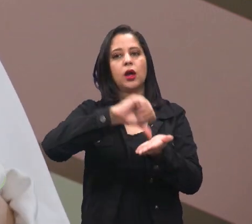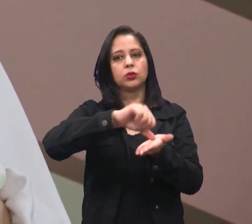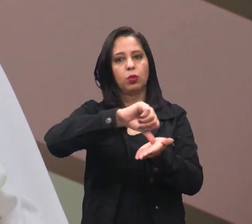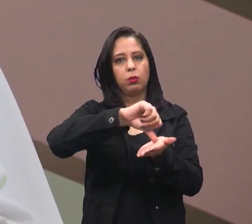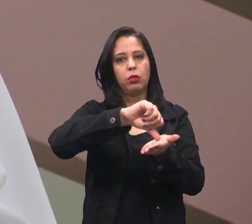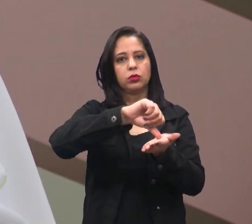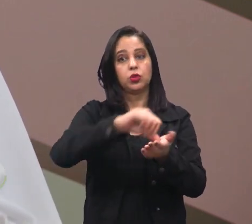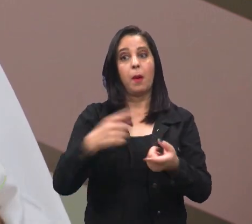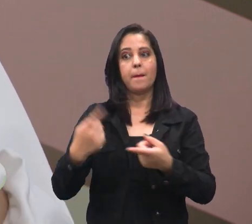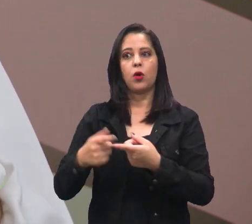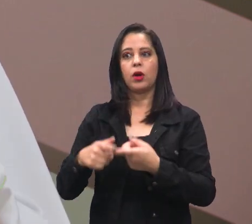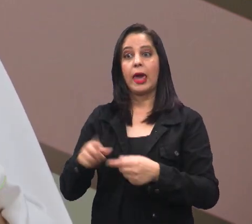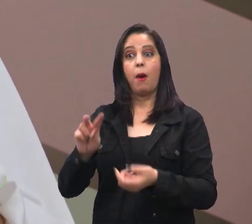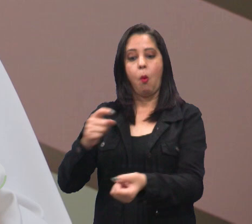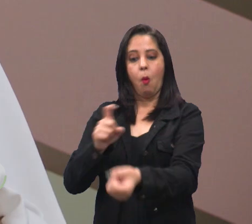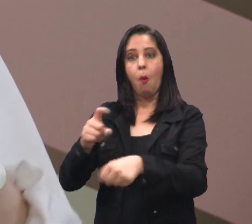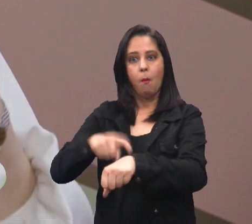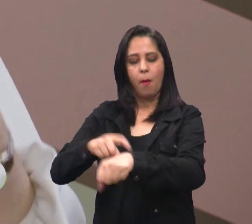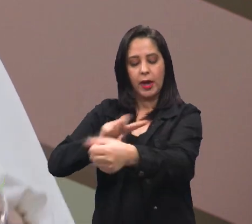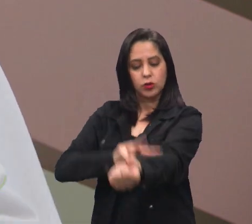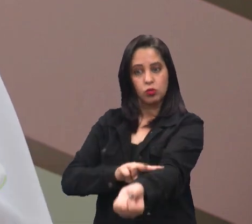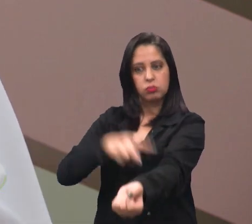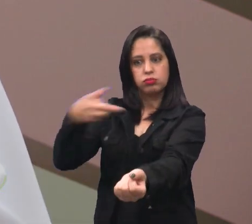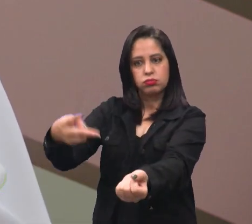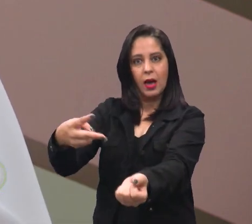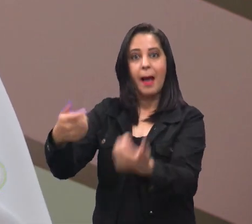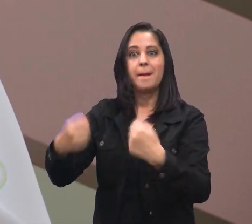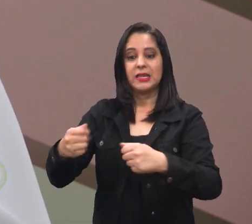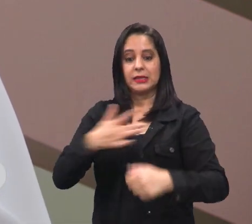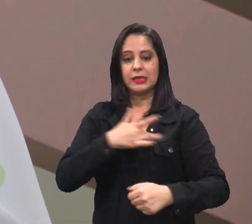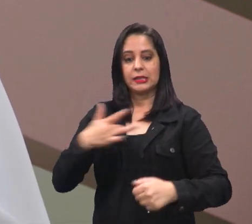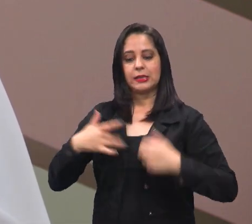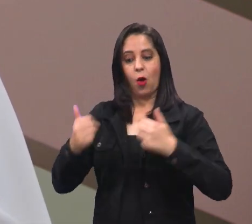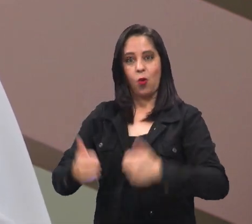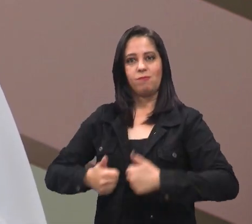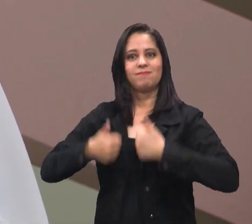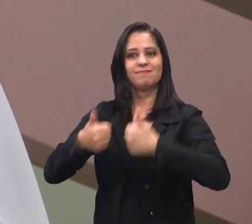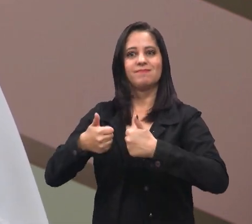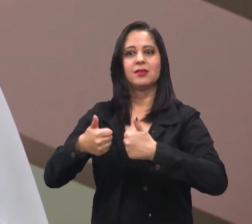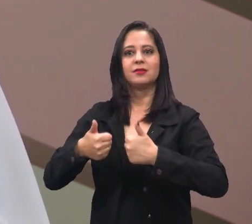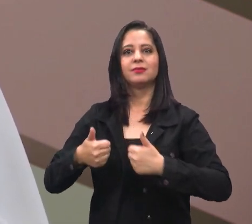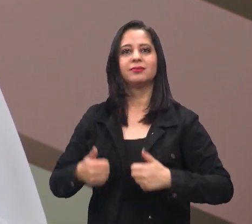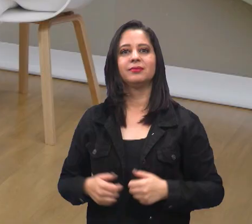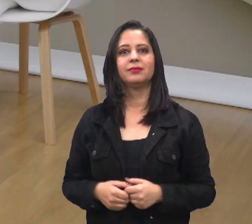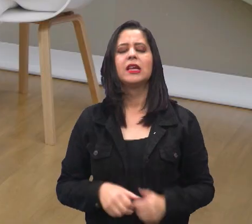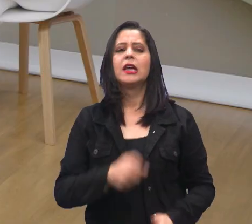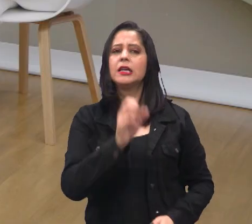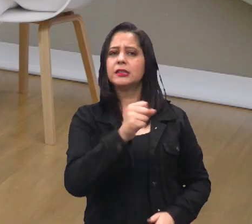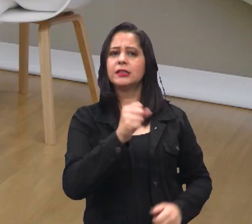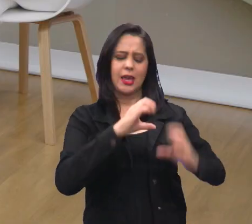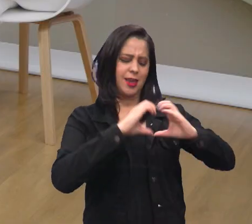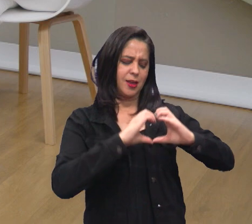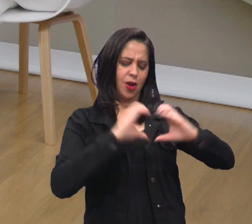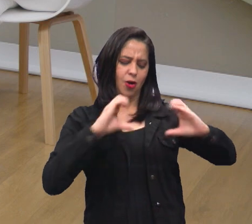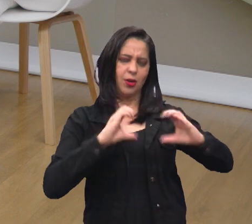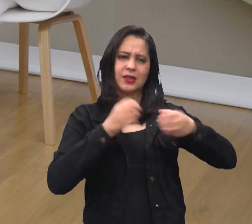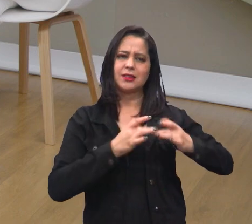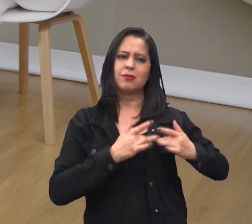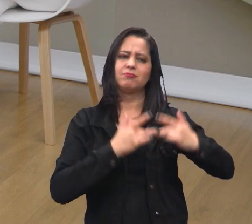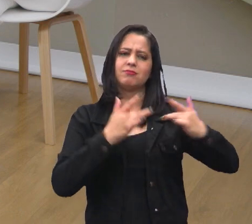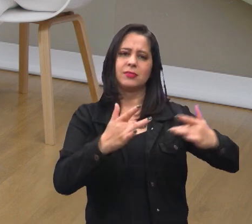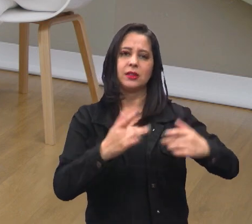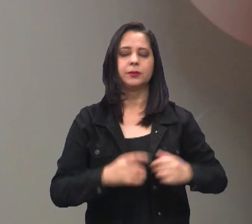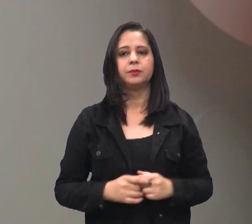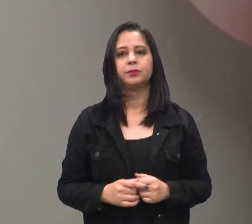tem que estar saudável, tem que querer ajudar o próximo. Claro, de coração aberto, De coração doutora? aberto. E existe